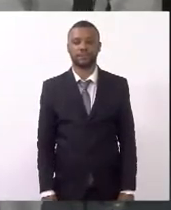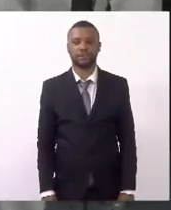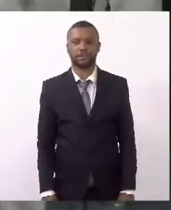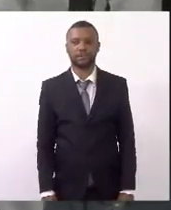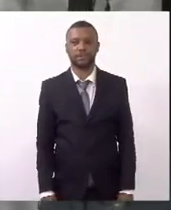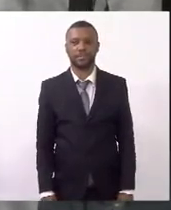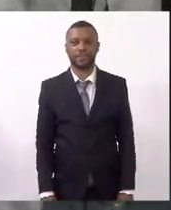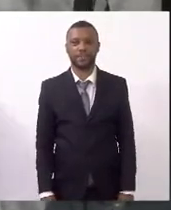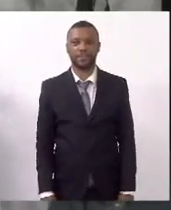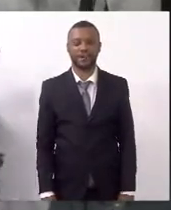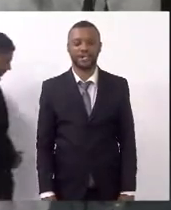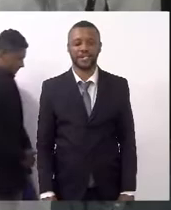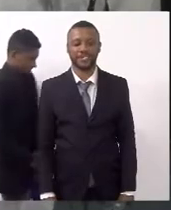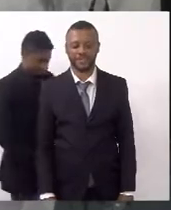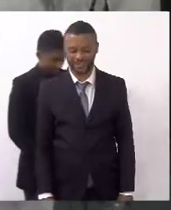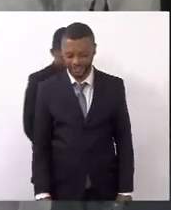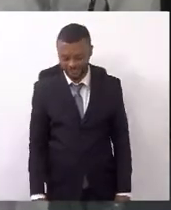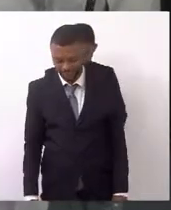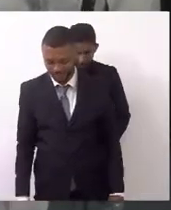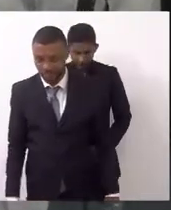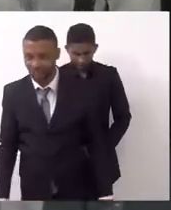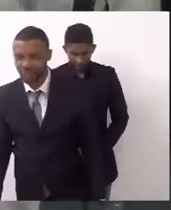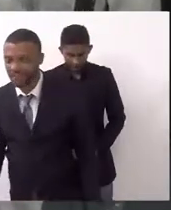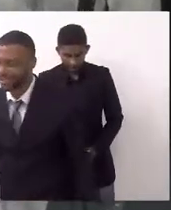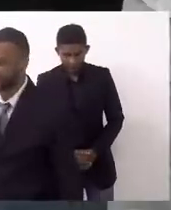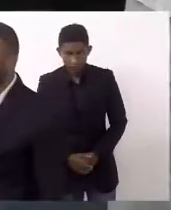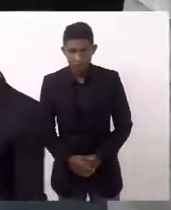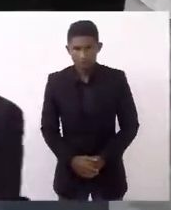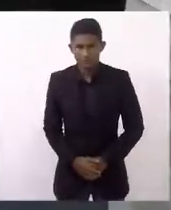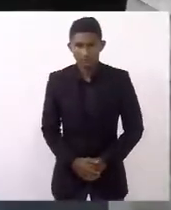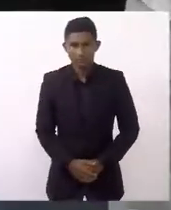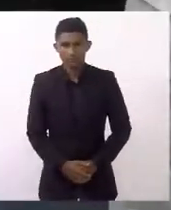E aí E aí